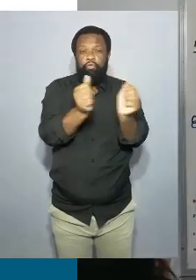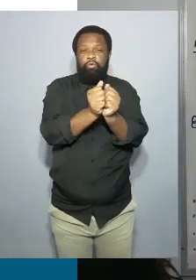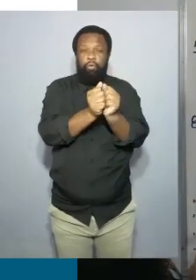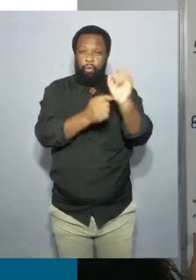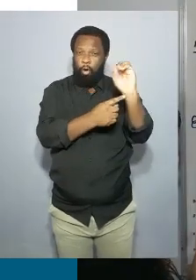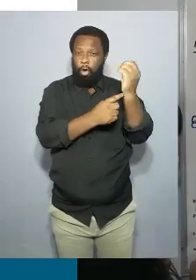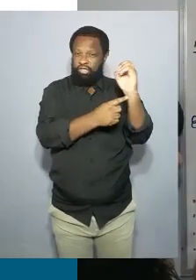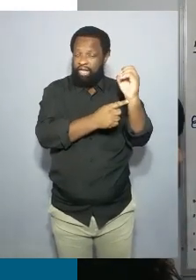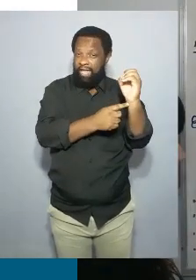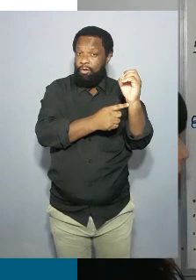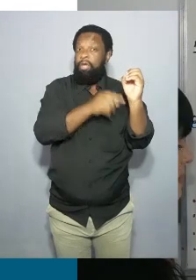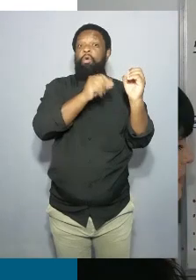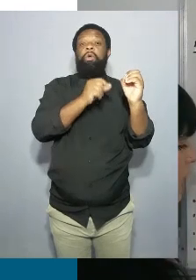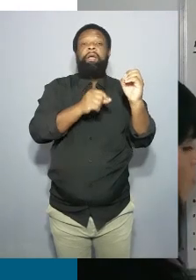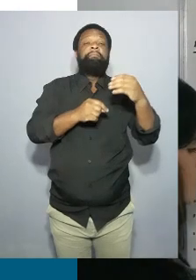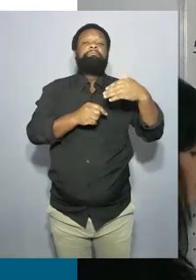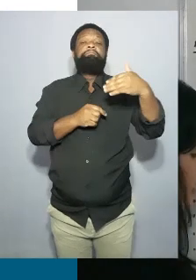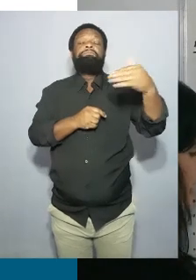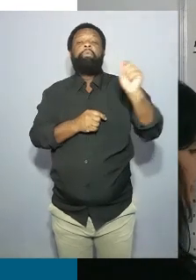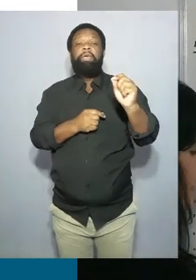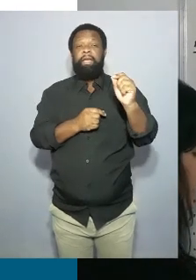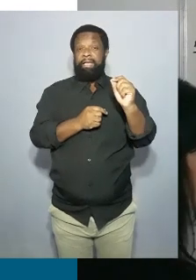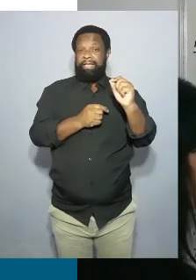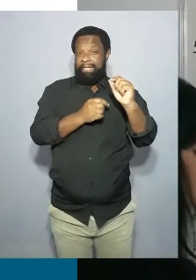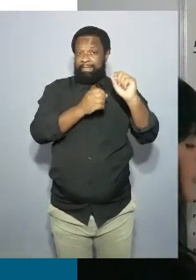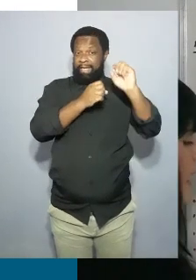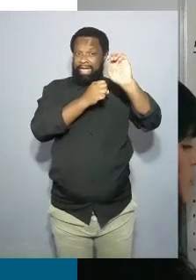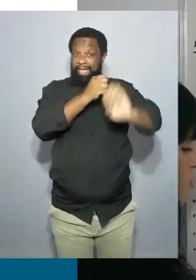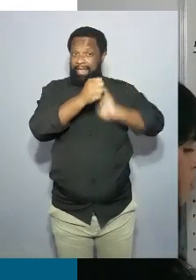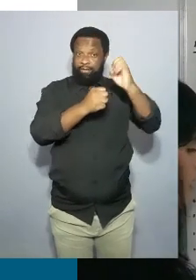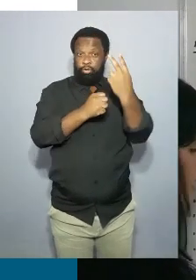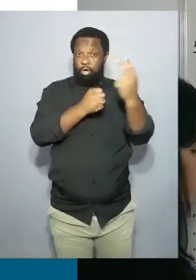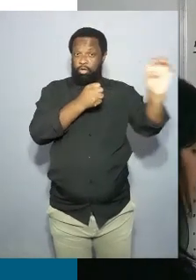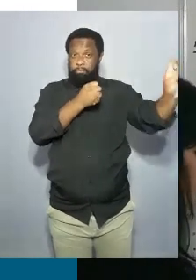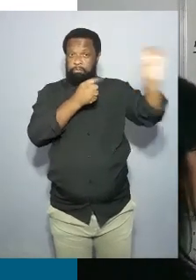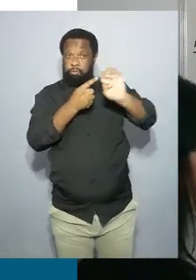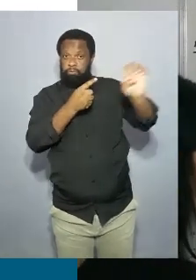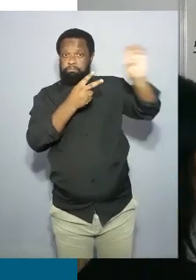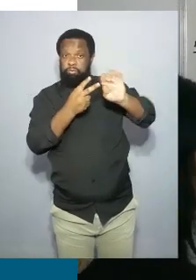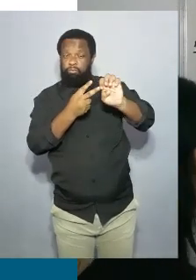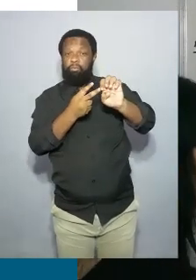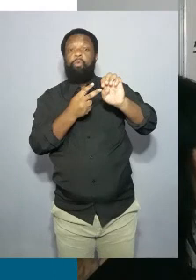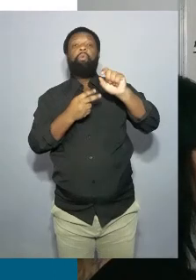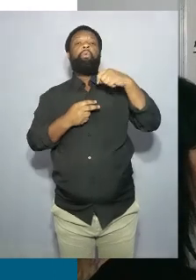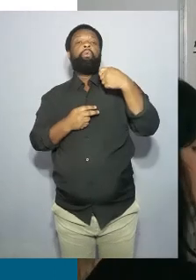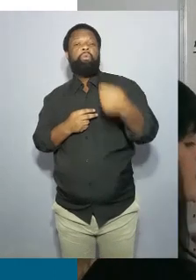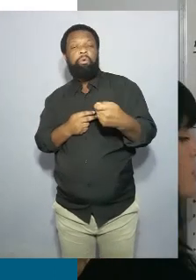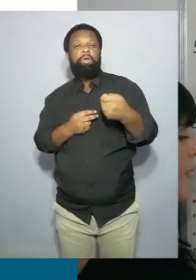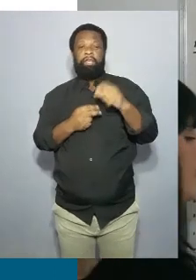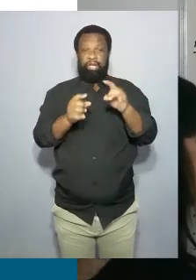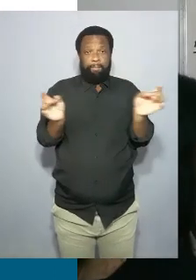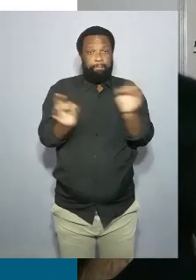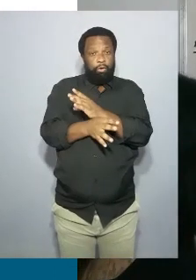oxigênio, eles têm a tendência então de ganhar 2 elétrons. Quando eles ganham 2 elétrons, eles